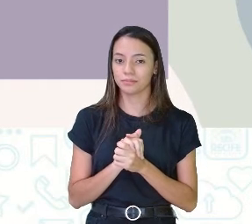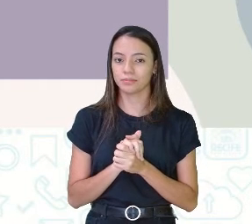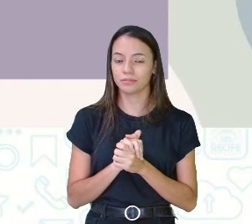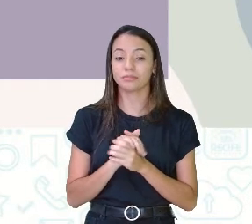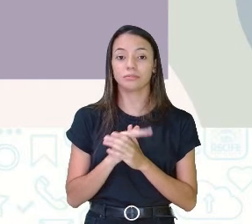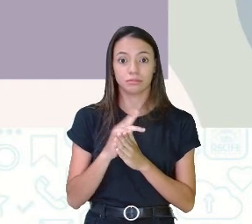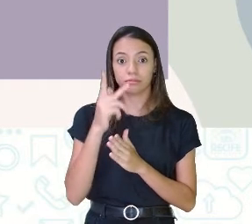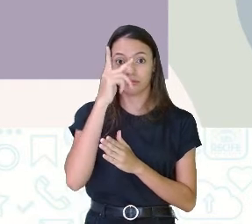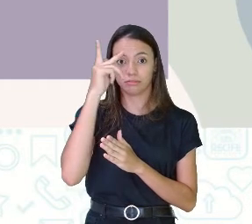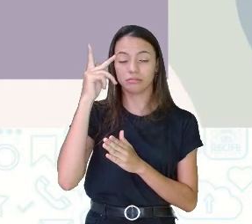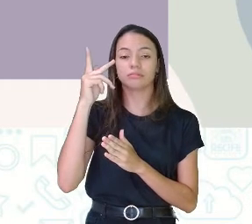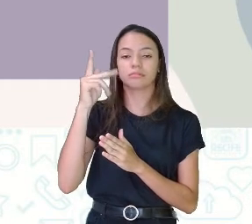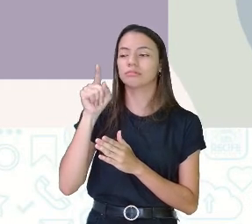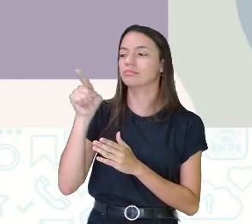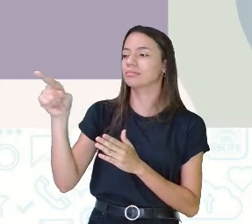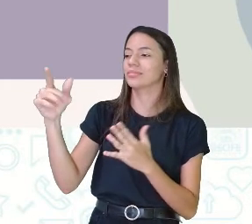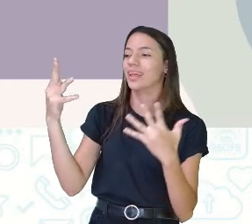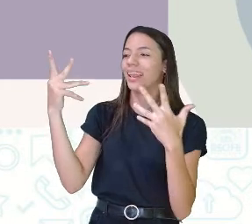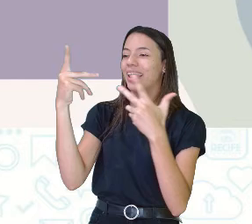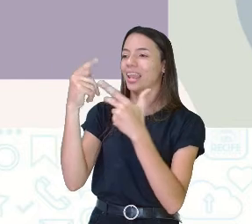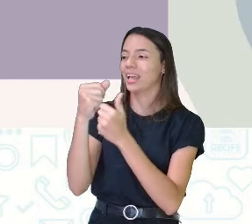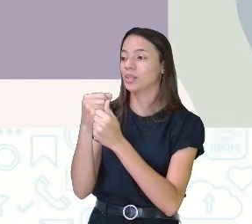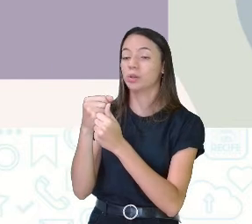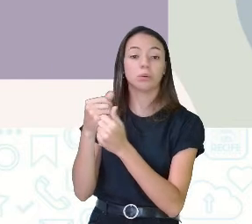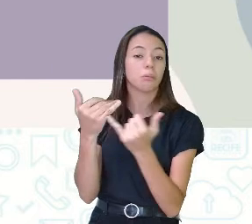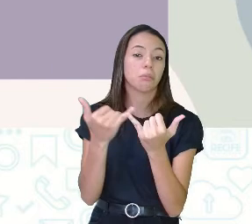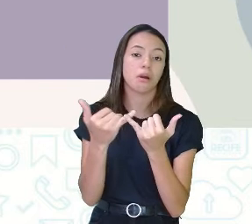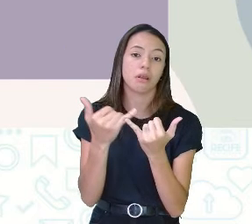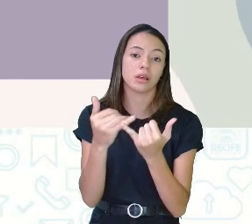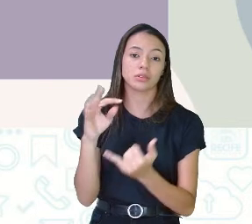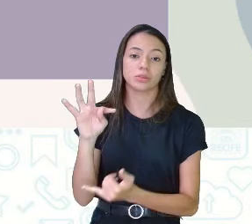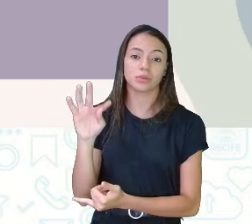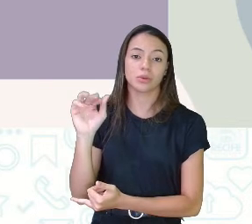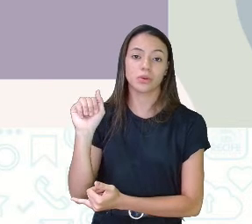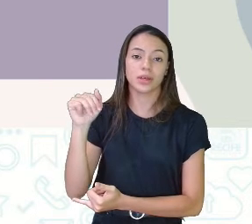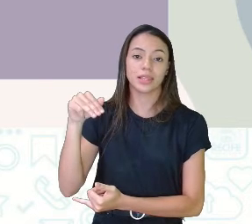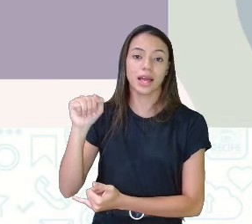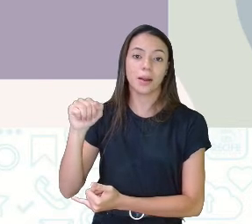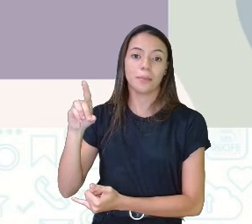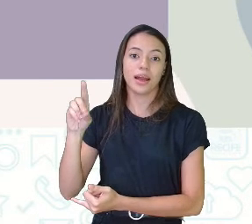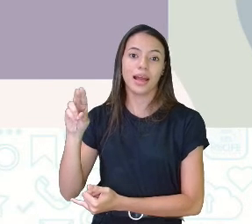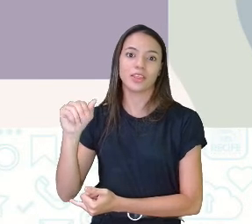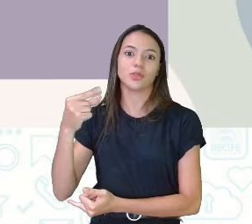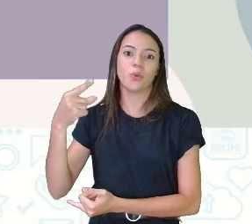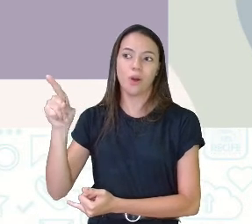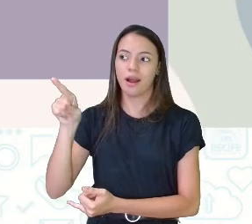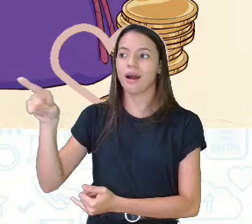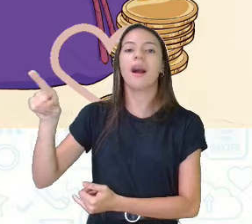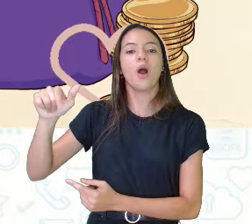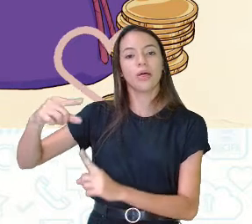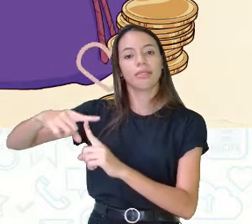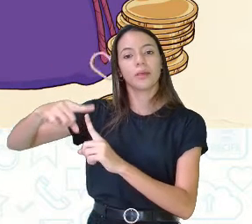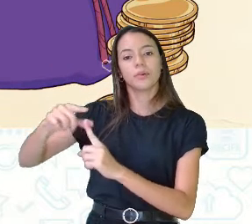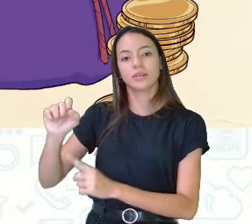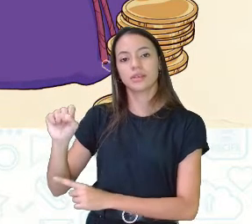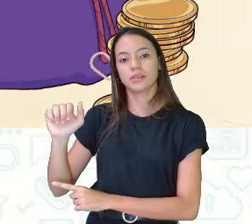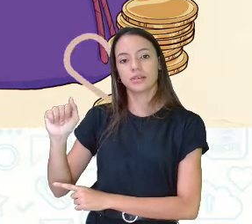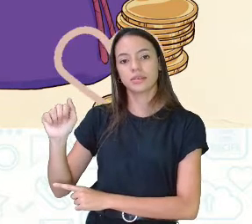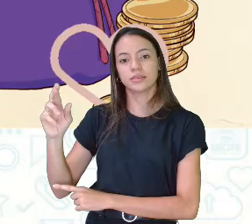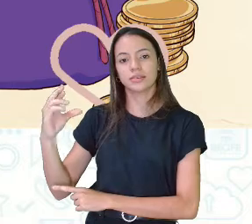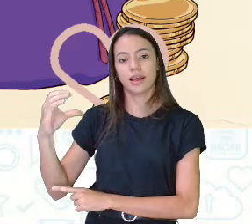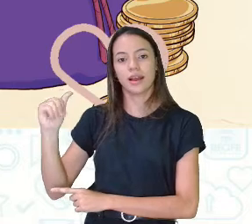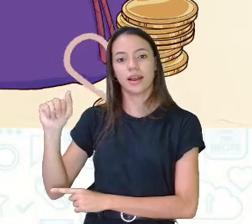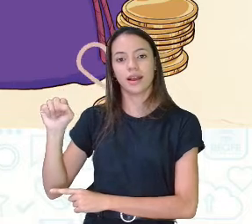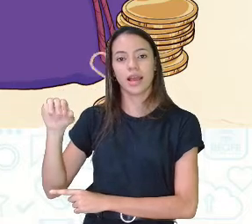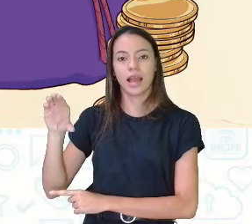o interlocutor se parece com um tamanduá. Então, aqui a gente tem um exemplo de sarcasmo, tá?